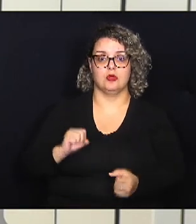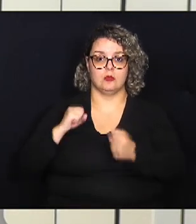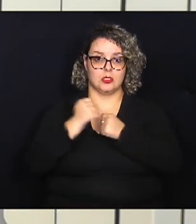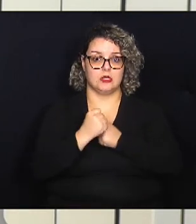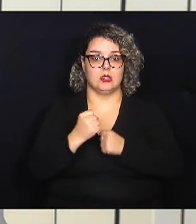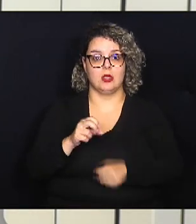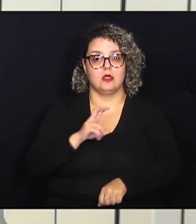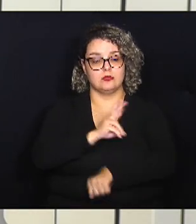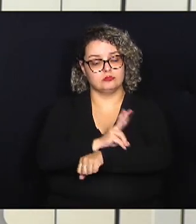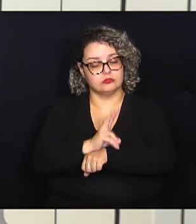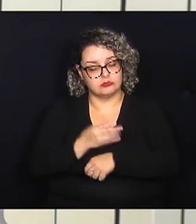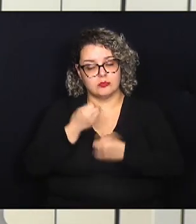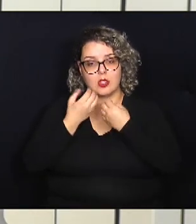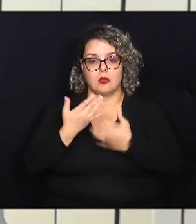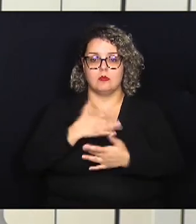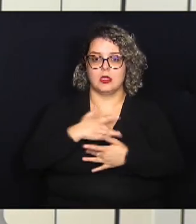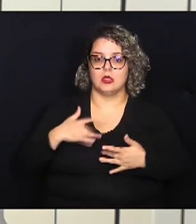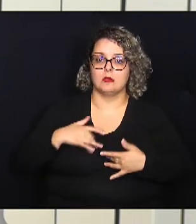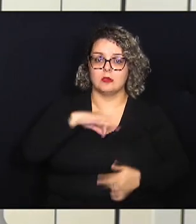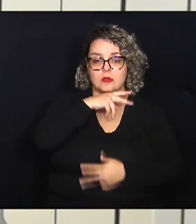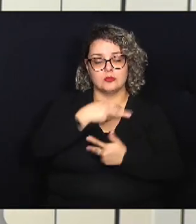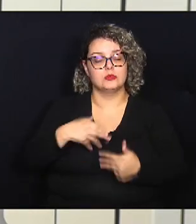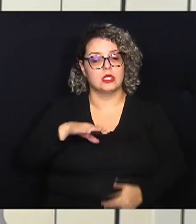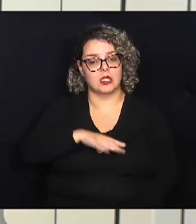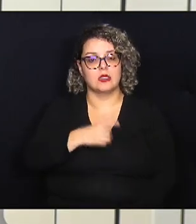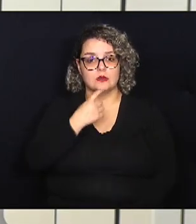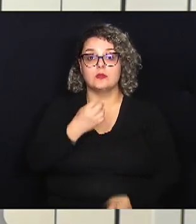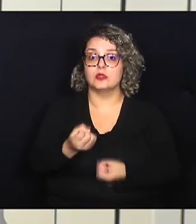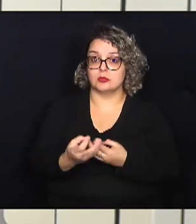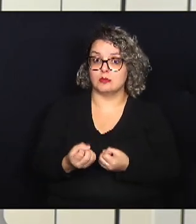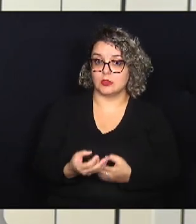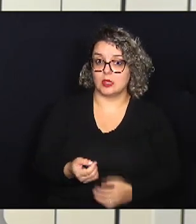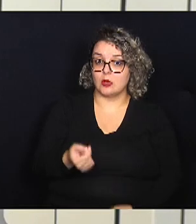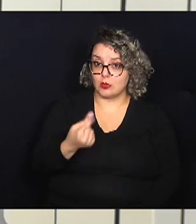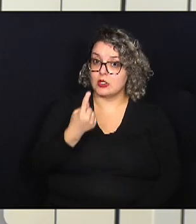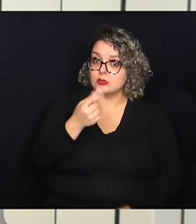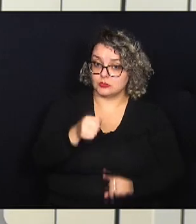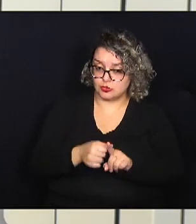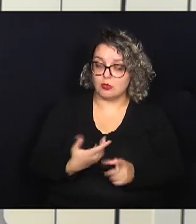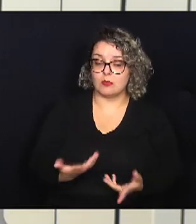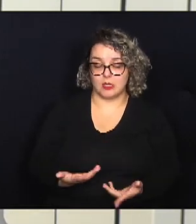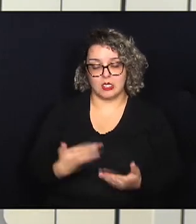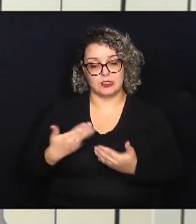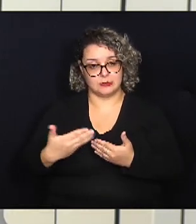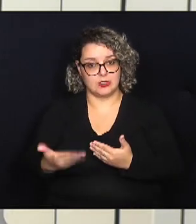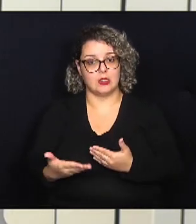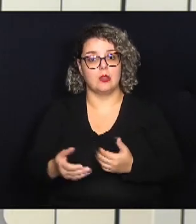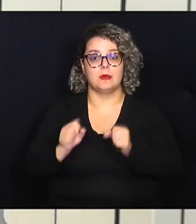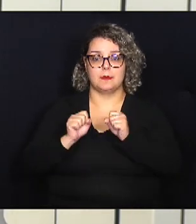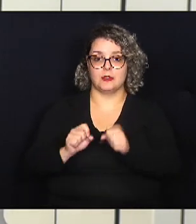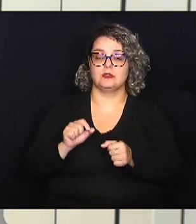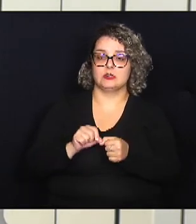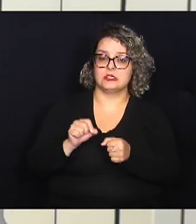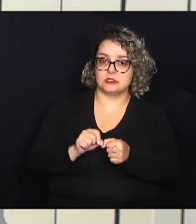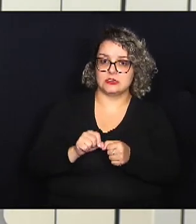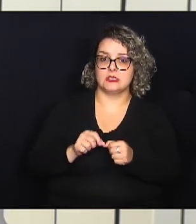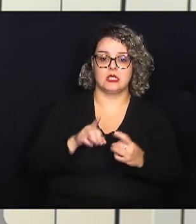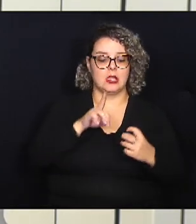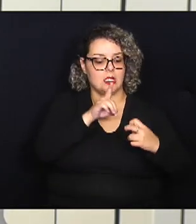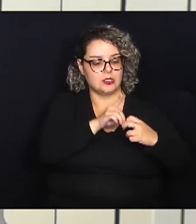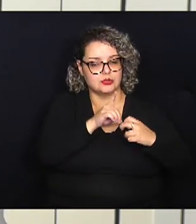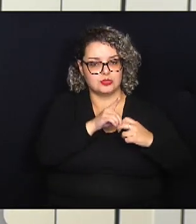aqui de Campinas, por dar estas informações. Quase um mês ainda, então, para poder realizar essa